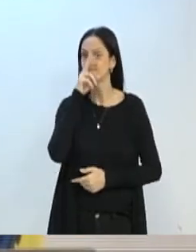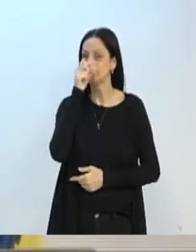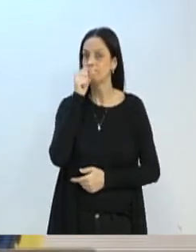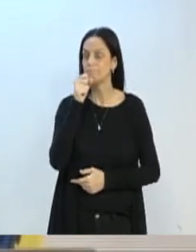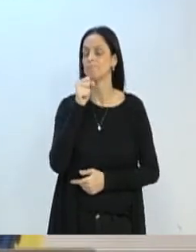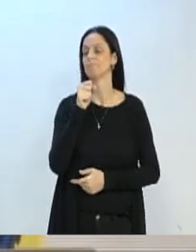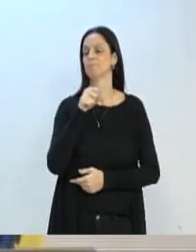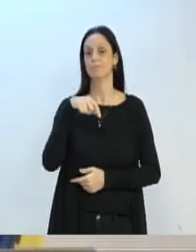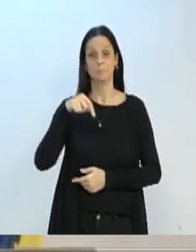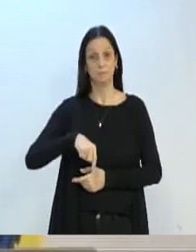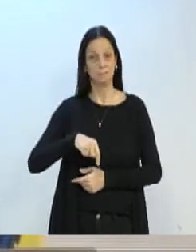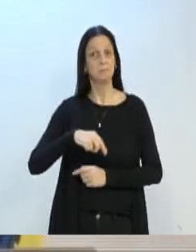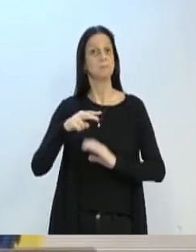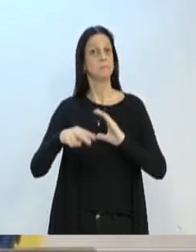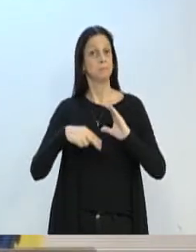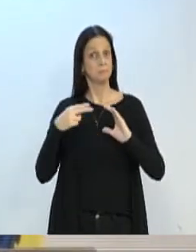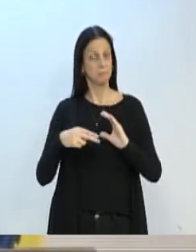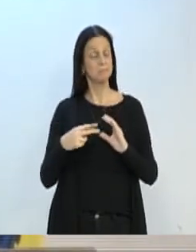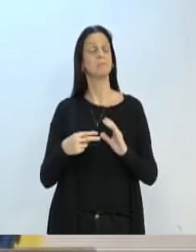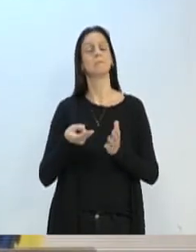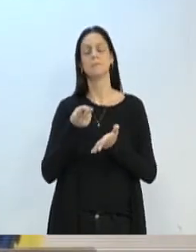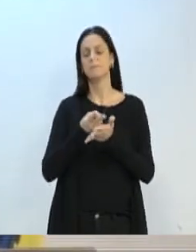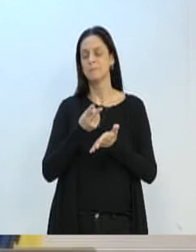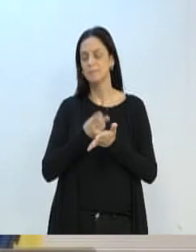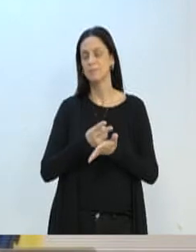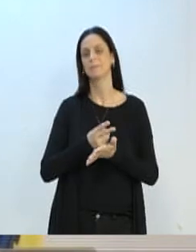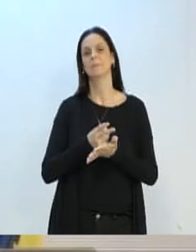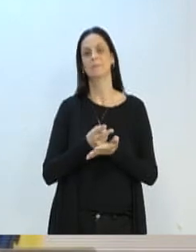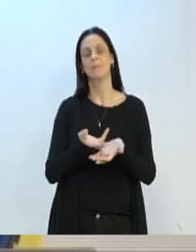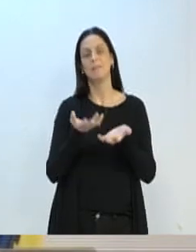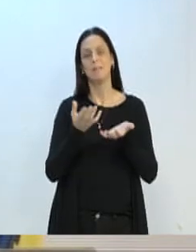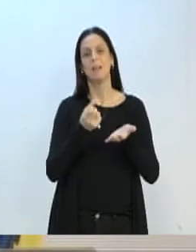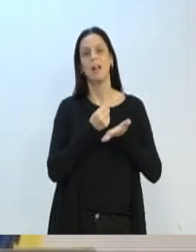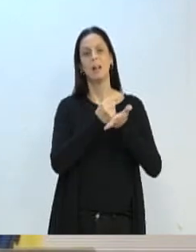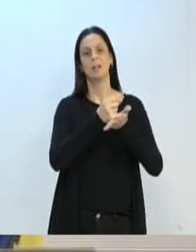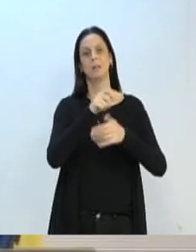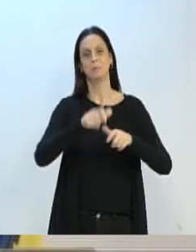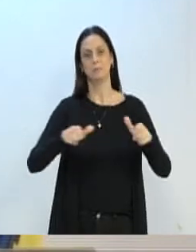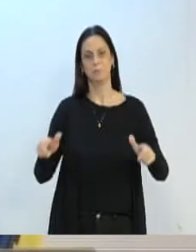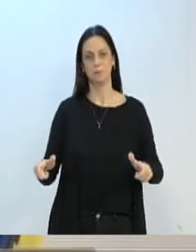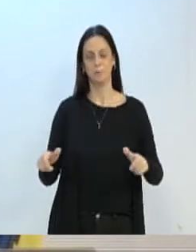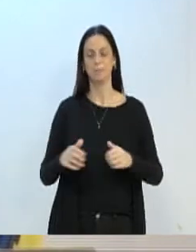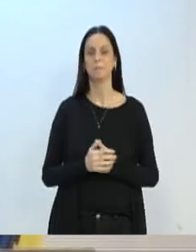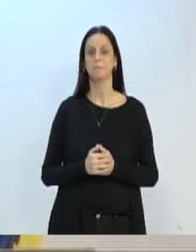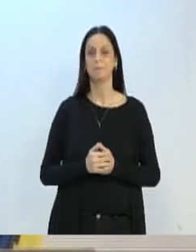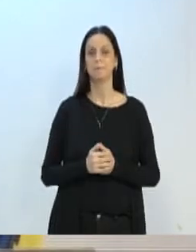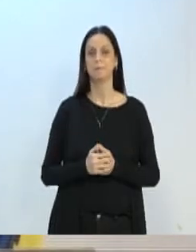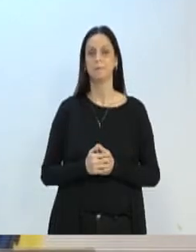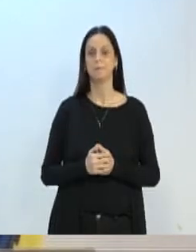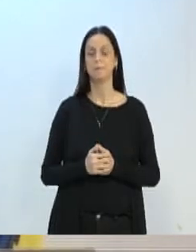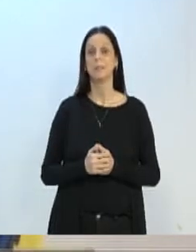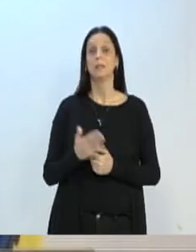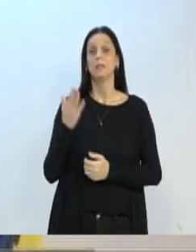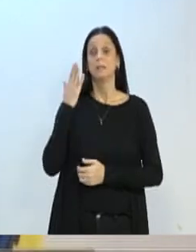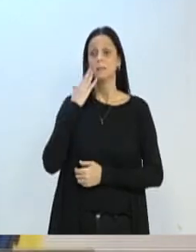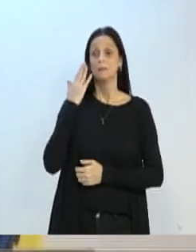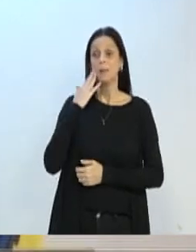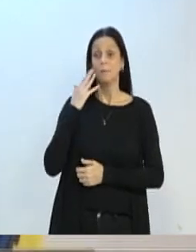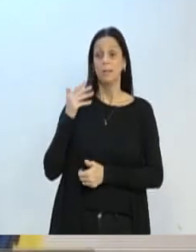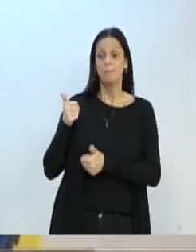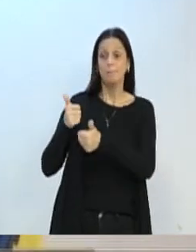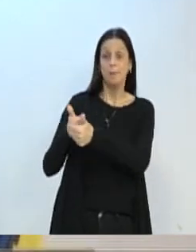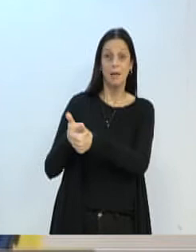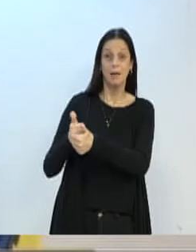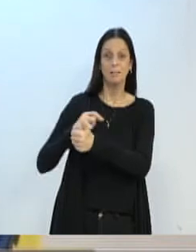está sempre de braços abertos trabalhando para que possa estar ajudando Inclusive a nossa casa de apoio aqui sofreu uma tragédia